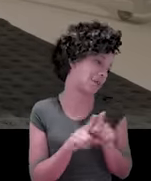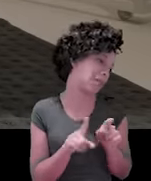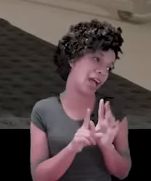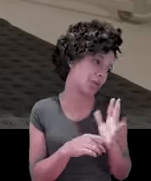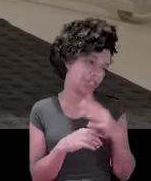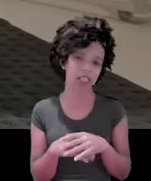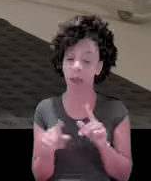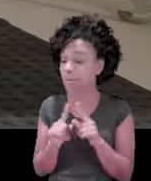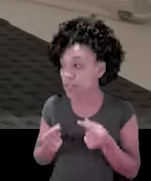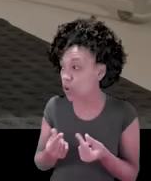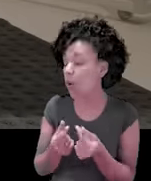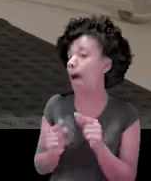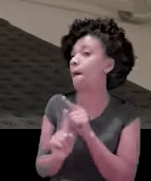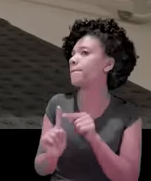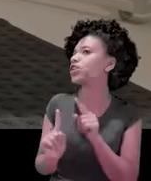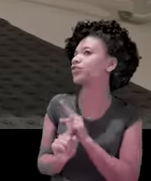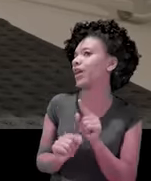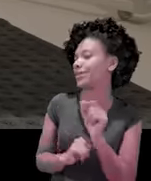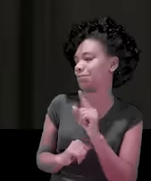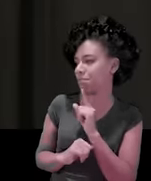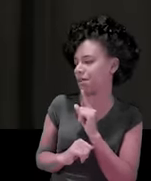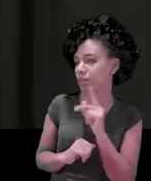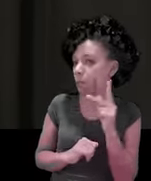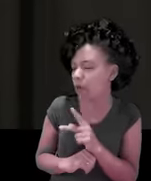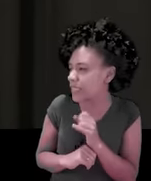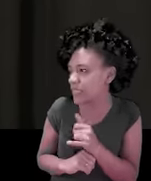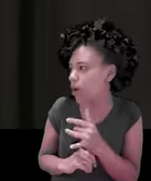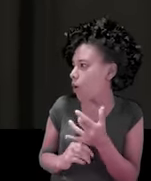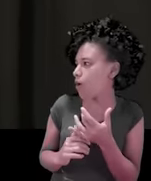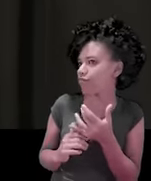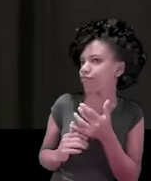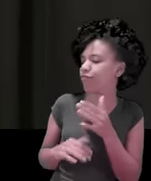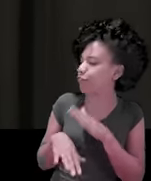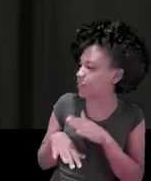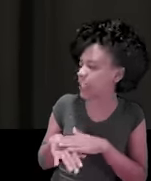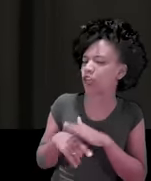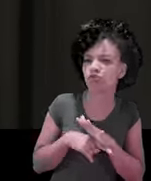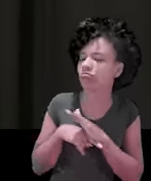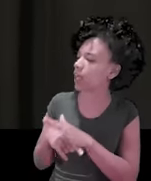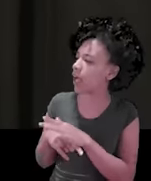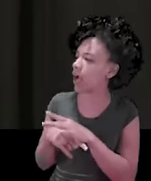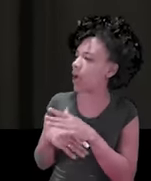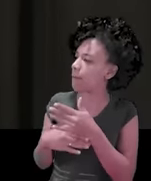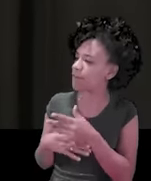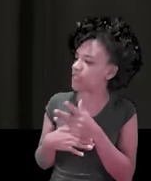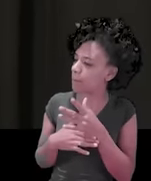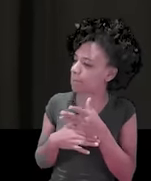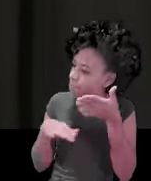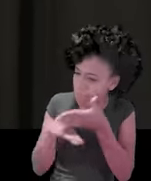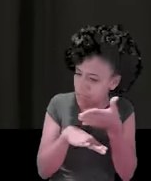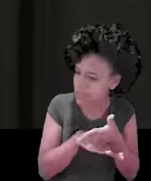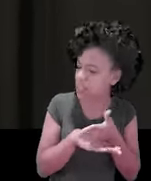fique Milionário A questão é essa a questão que você burra Se eu puder fazer o possível para você tá